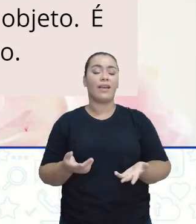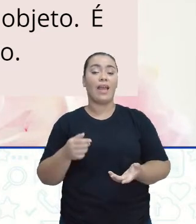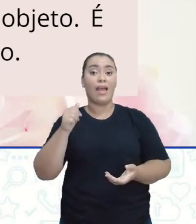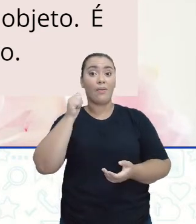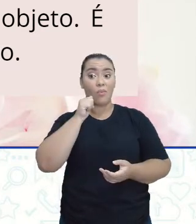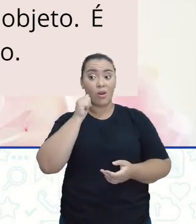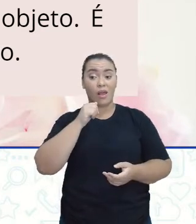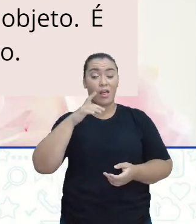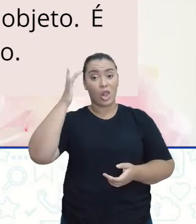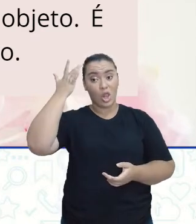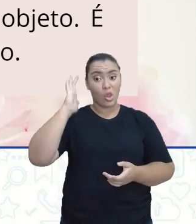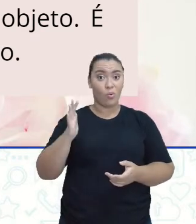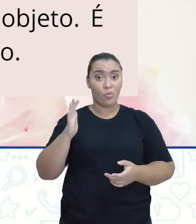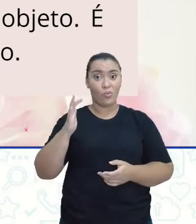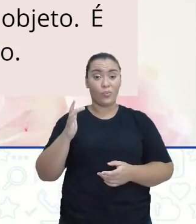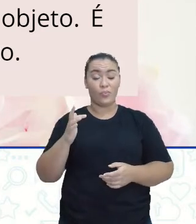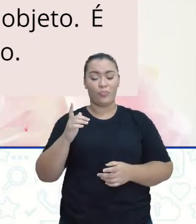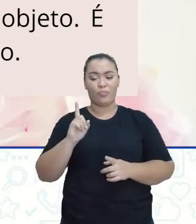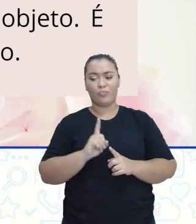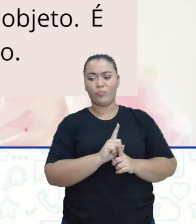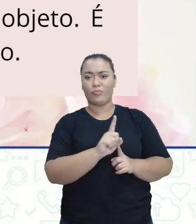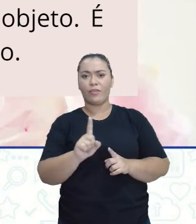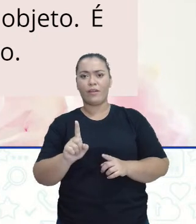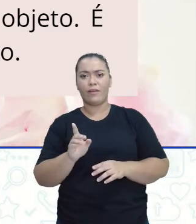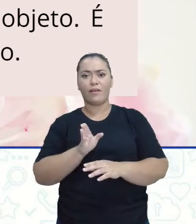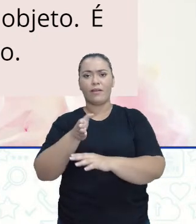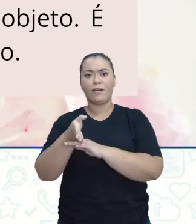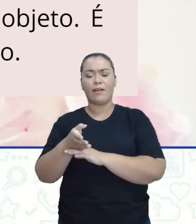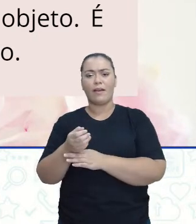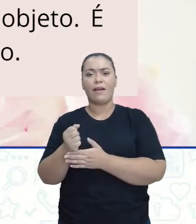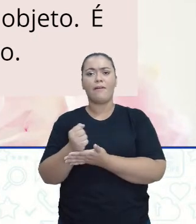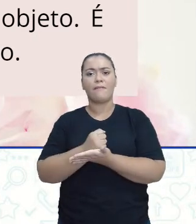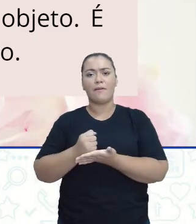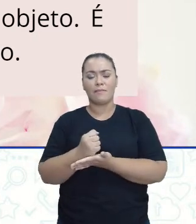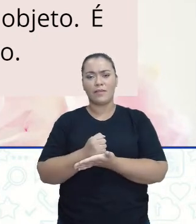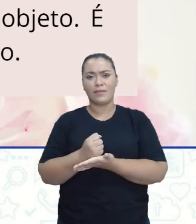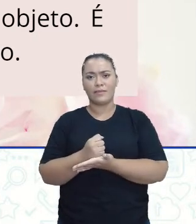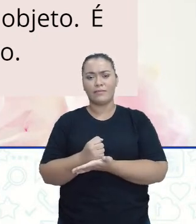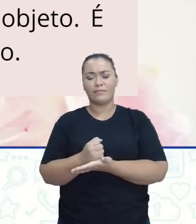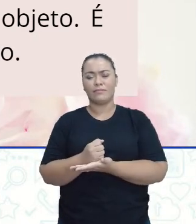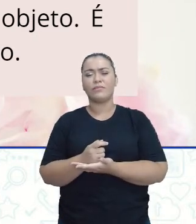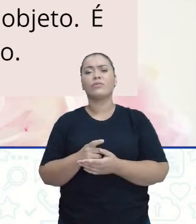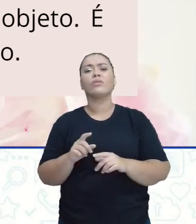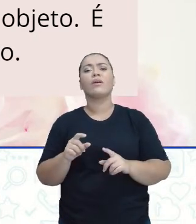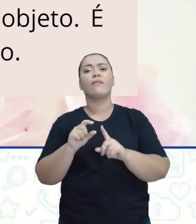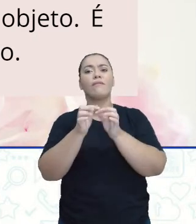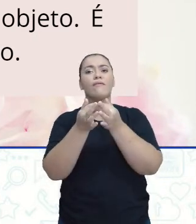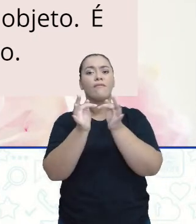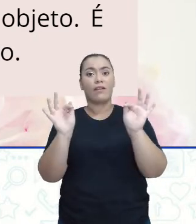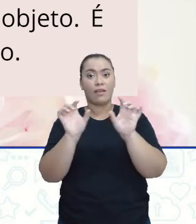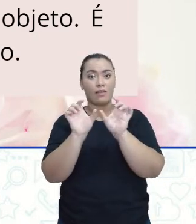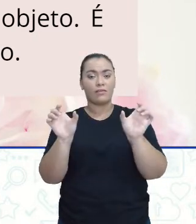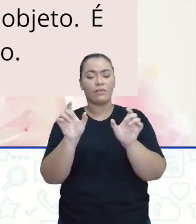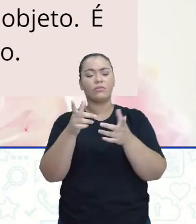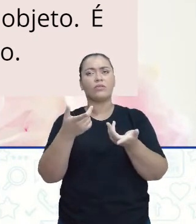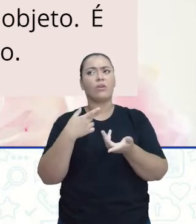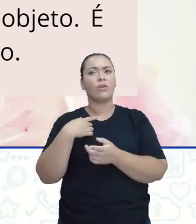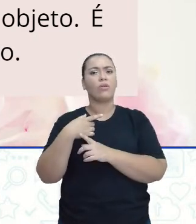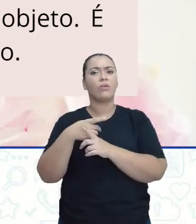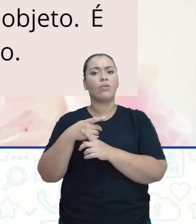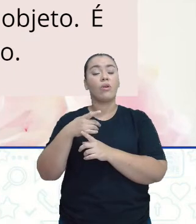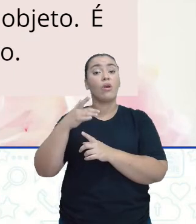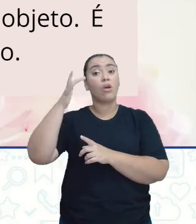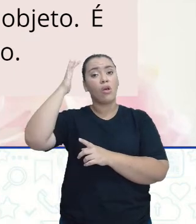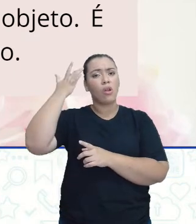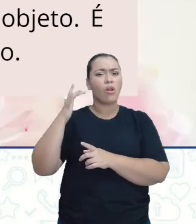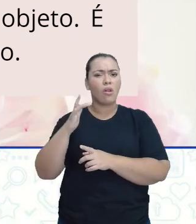um substantivo. Aqui não é mais um adjetivo. Quando eu uso a loira entrou na farmácia, loira acaba tendo o quê? Um